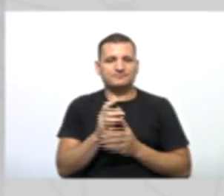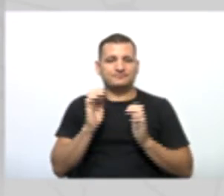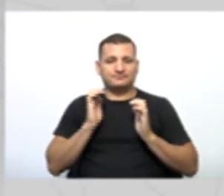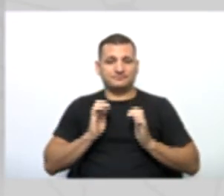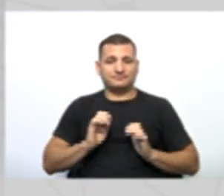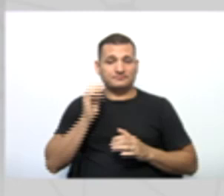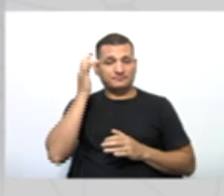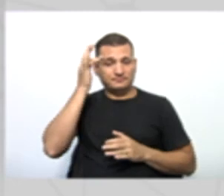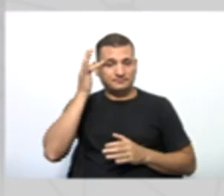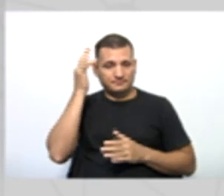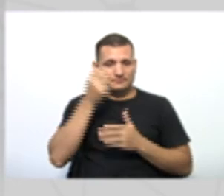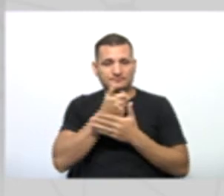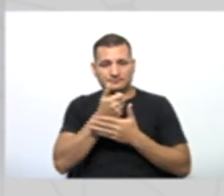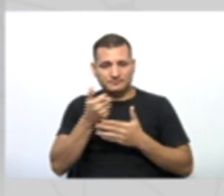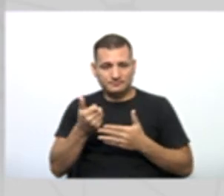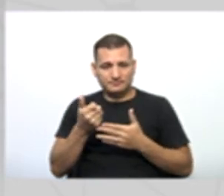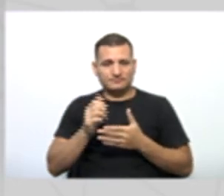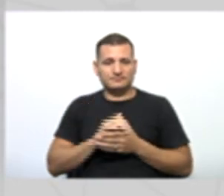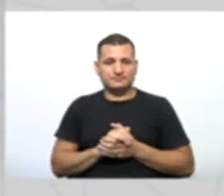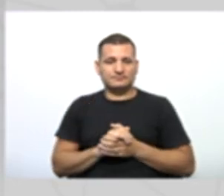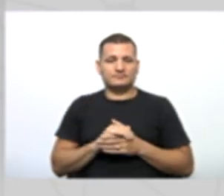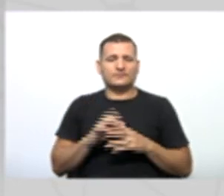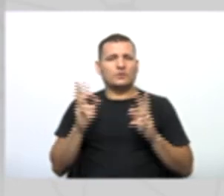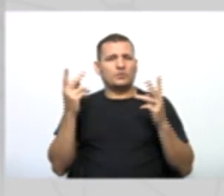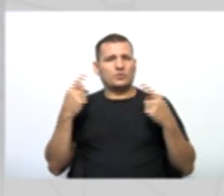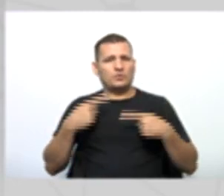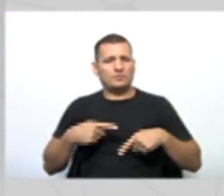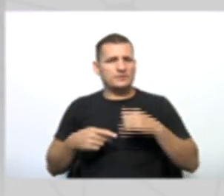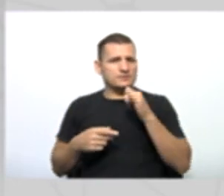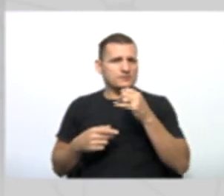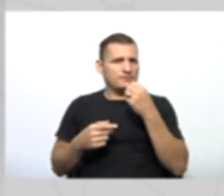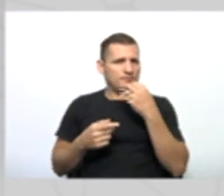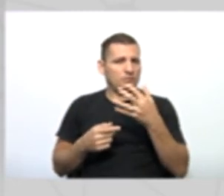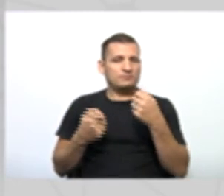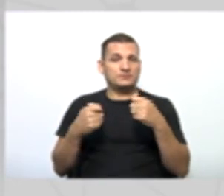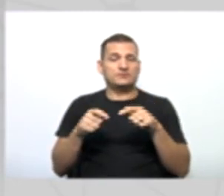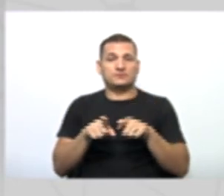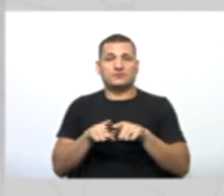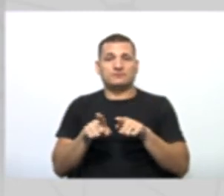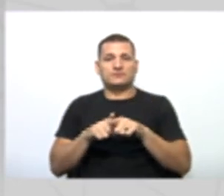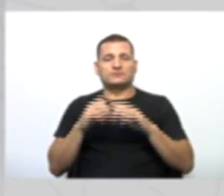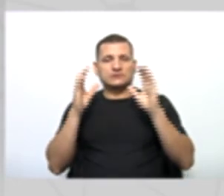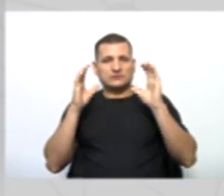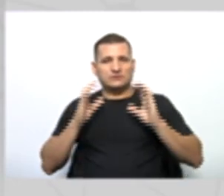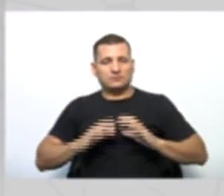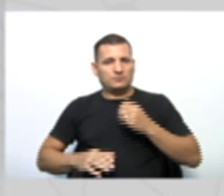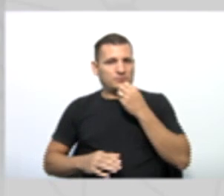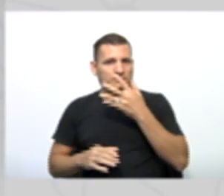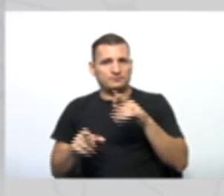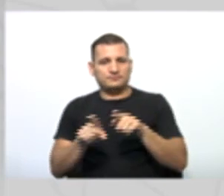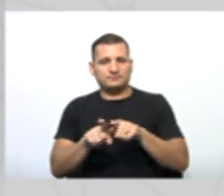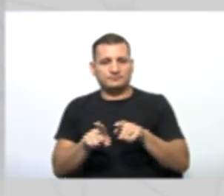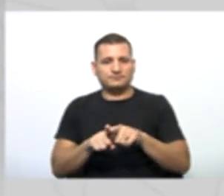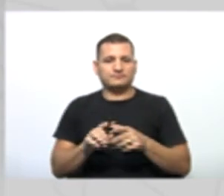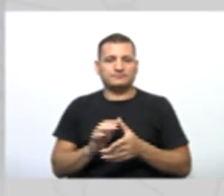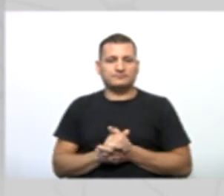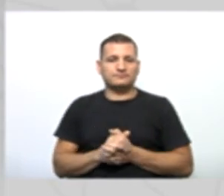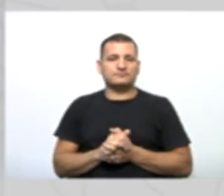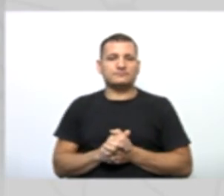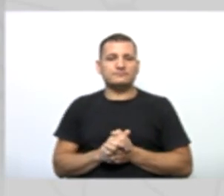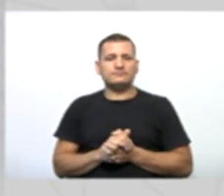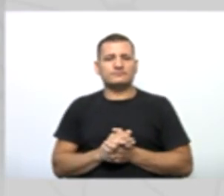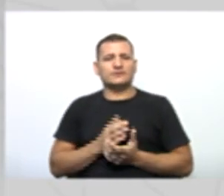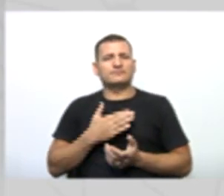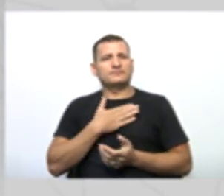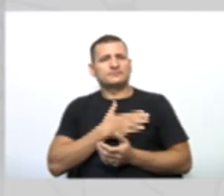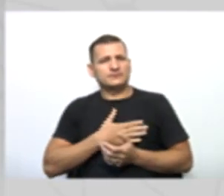moral. Um homem que queira tornar-se bom deve ser, acima de tudo, um bom cidadão. Os prazeres, as honras e as riquezas